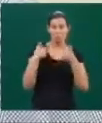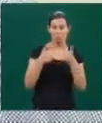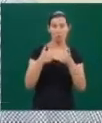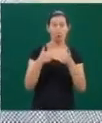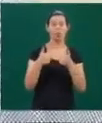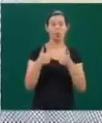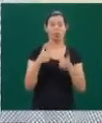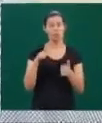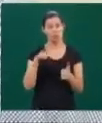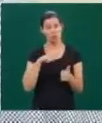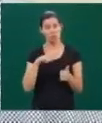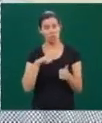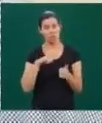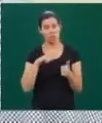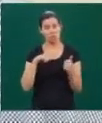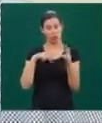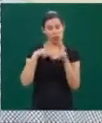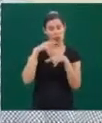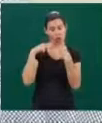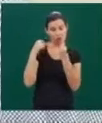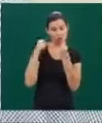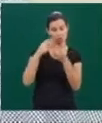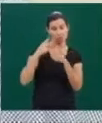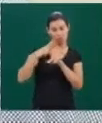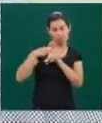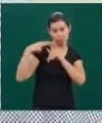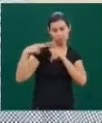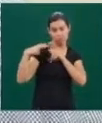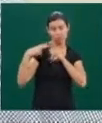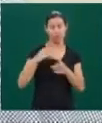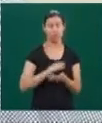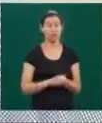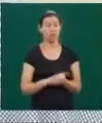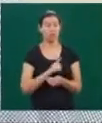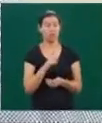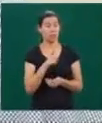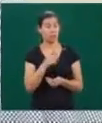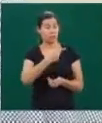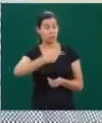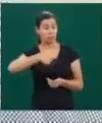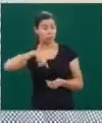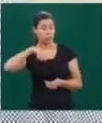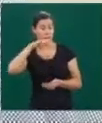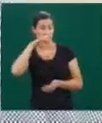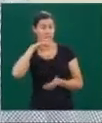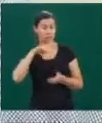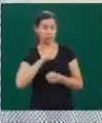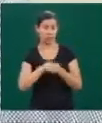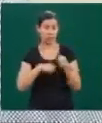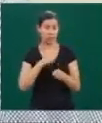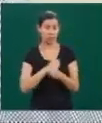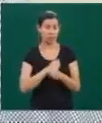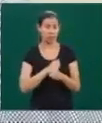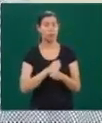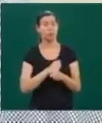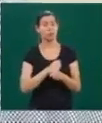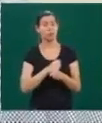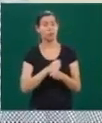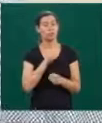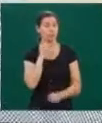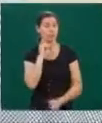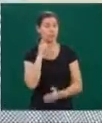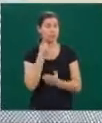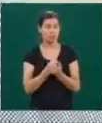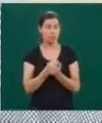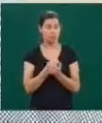individual. Nós vamos fazer uma avaliação individual e uma avaliação coletiva, trazendo consultores do CNPq, pesquisadores do